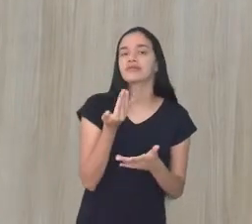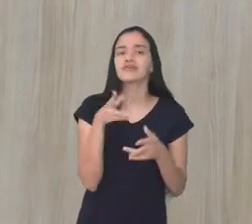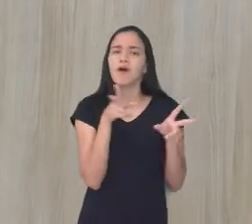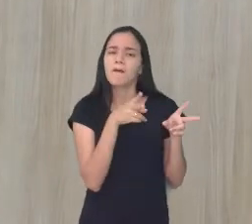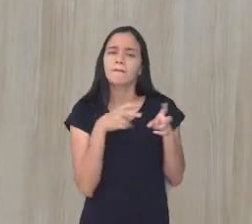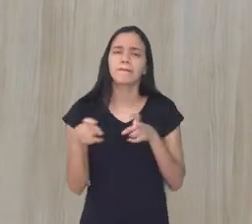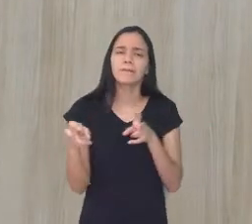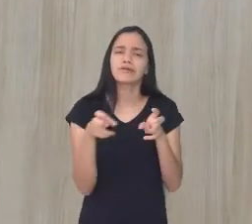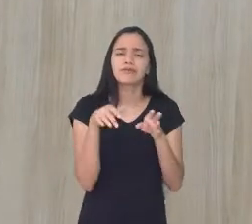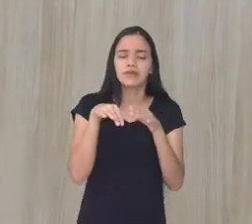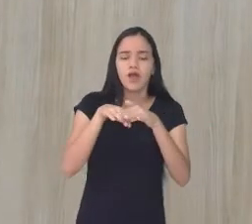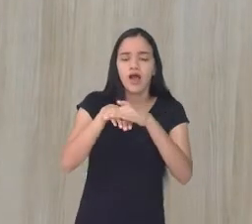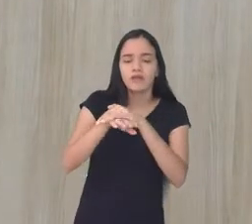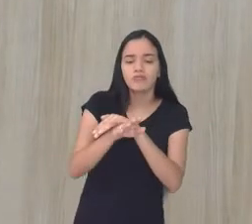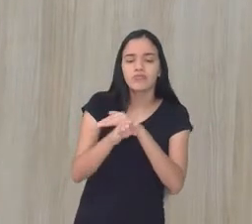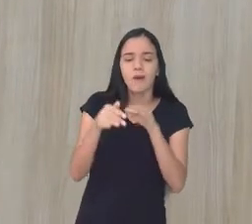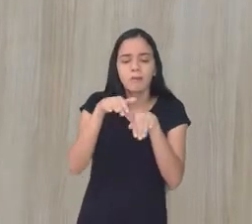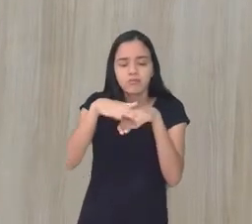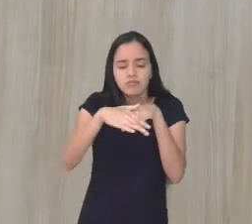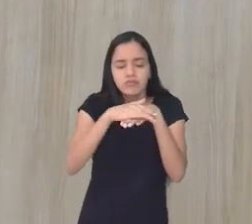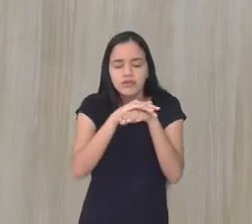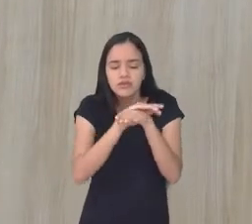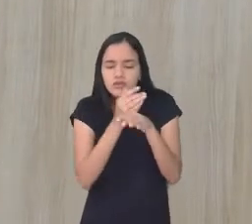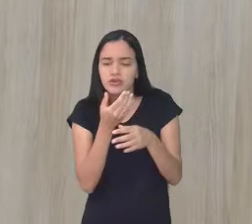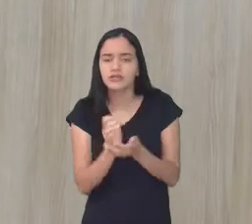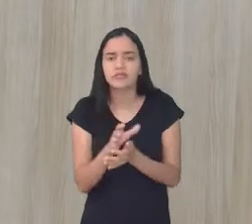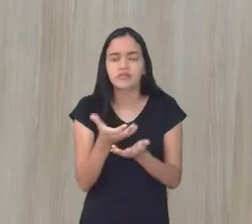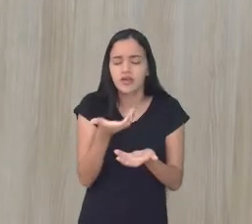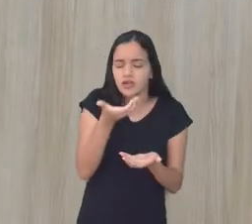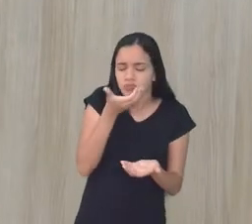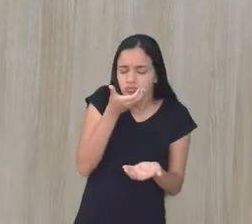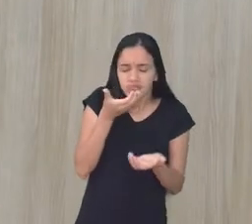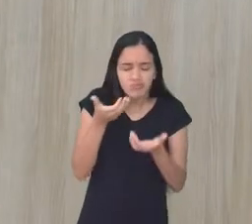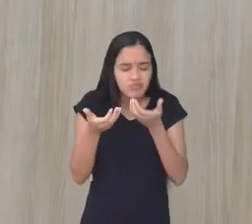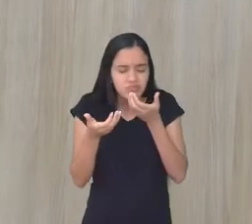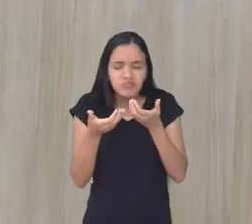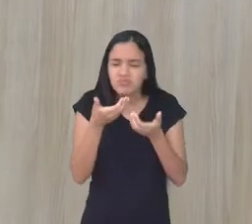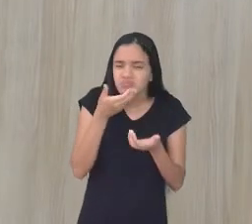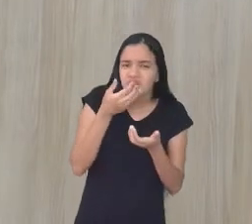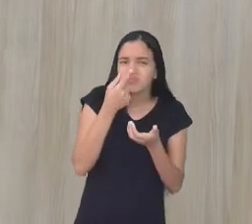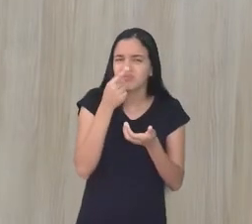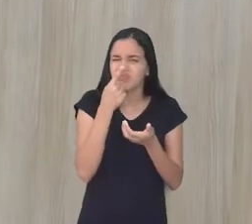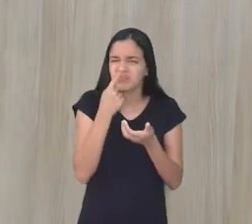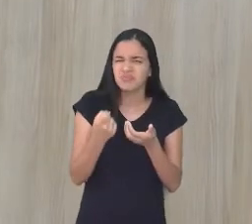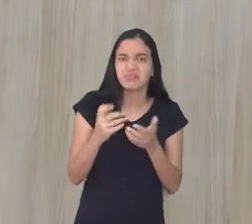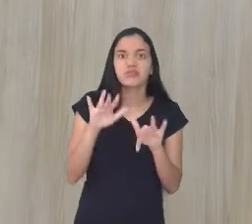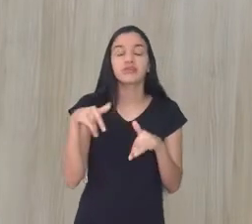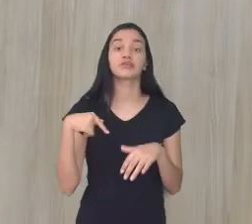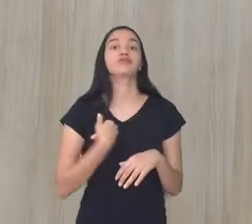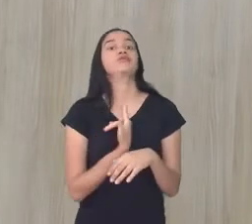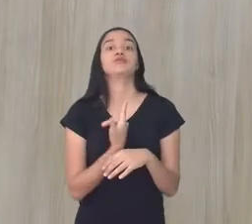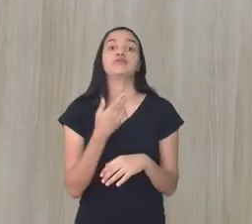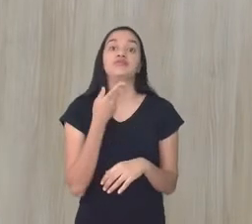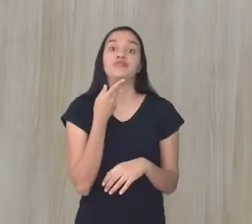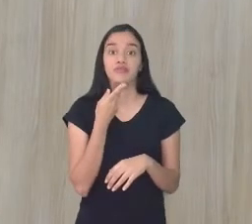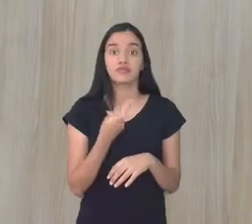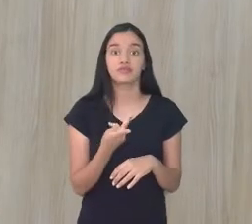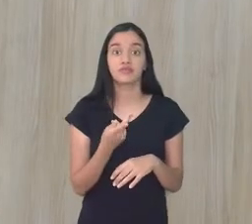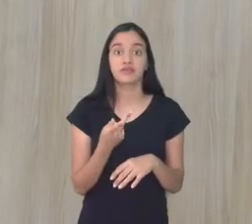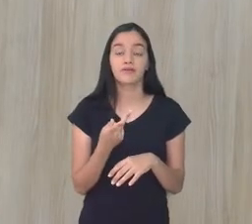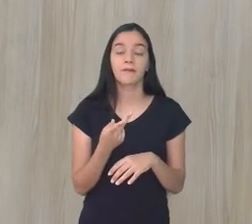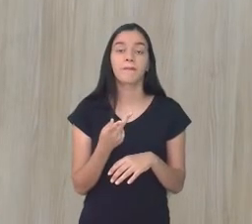observando o sapato, né? Tentando investigar ali como é que estava aquele cheirinho. É o que a gente também vai dizer em